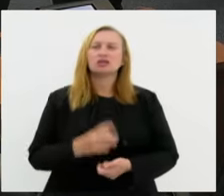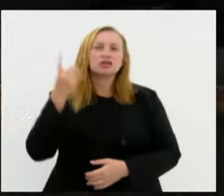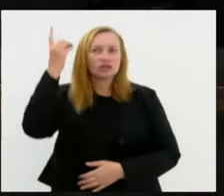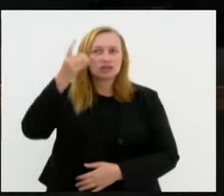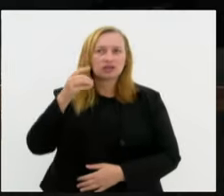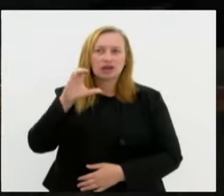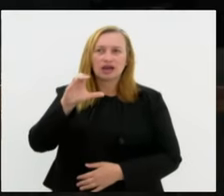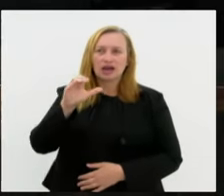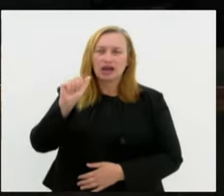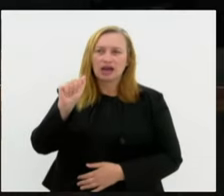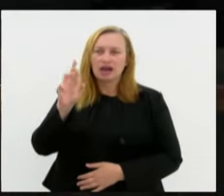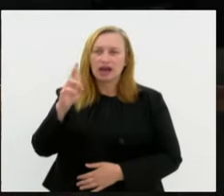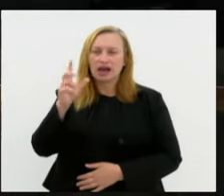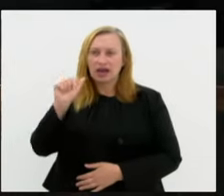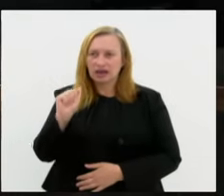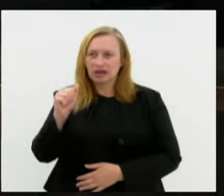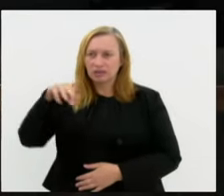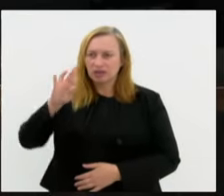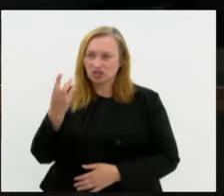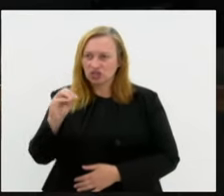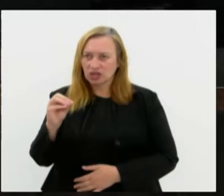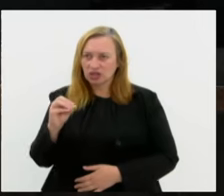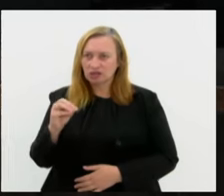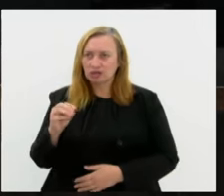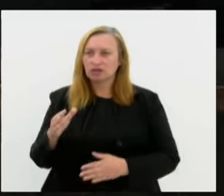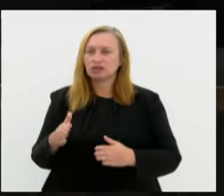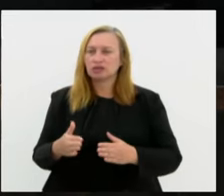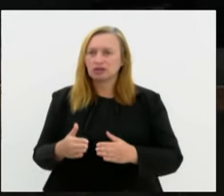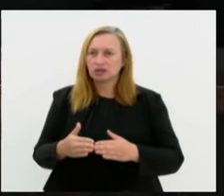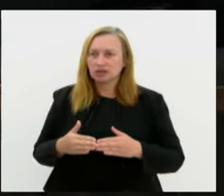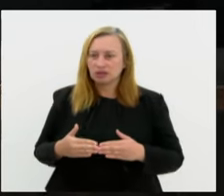Deputada Carla Machado. Está licenciada.